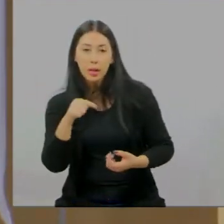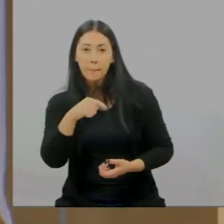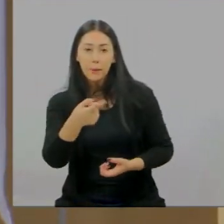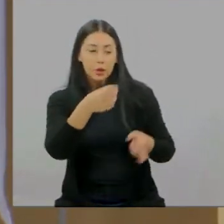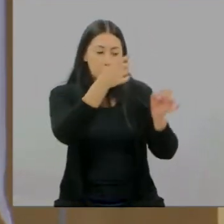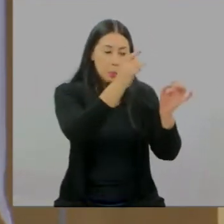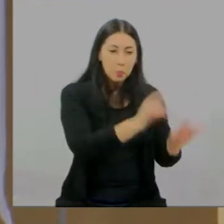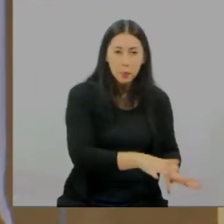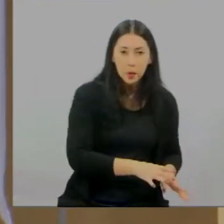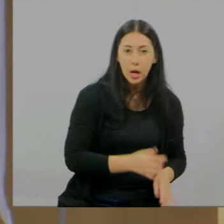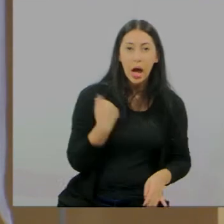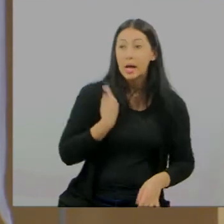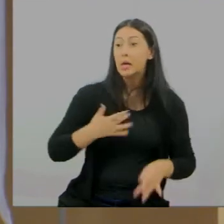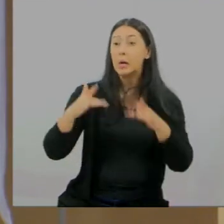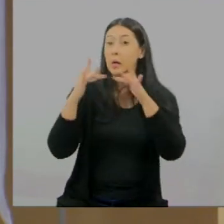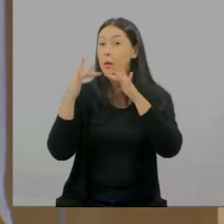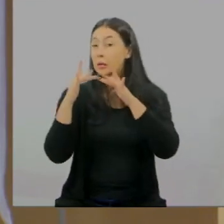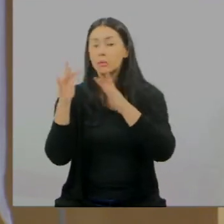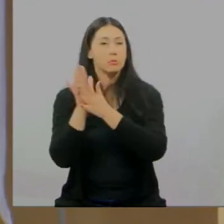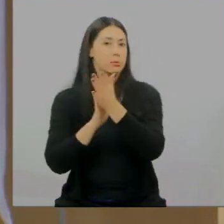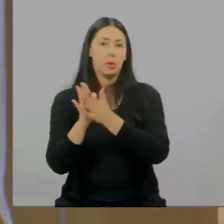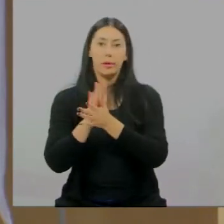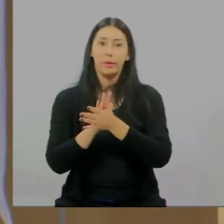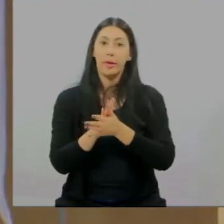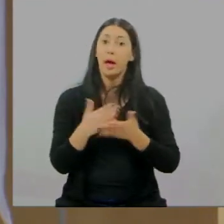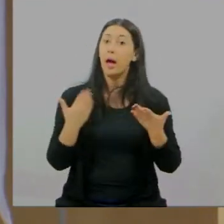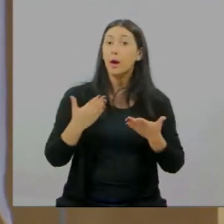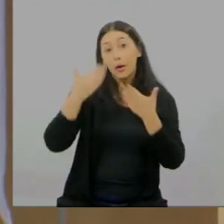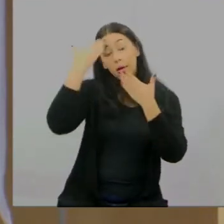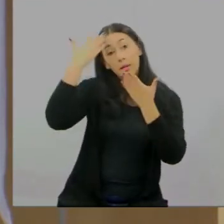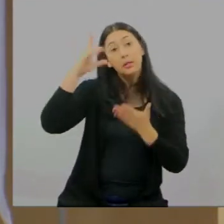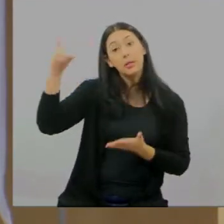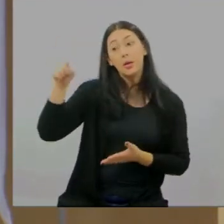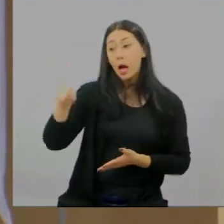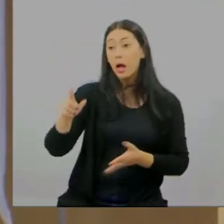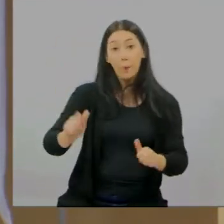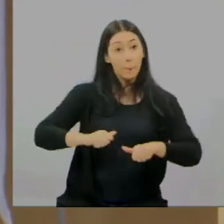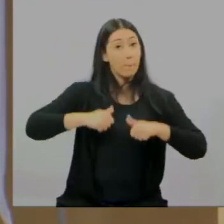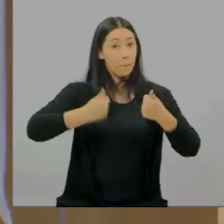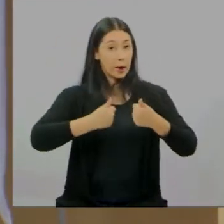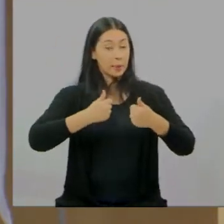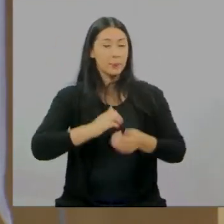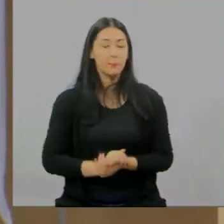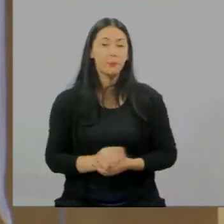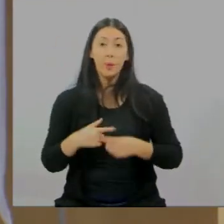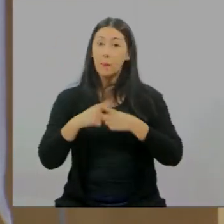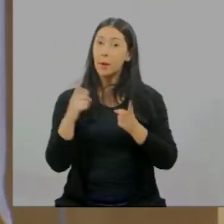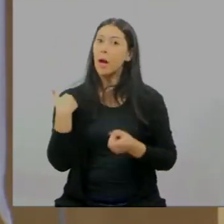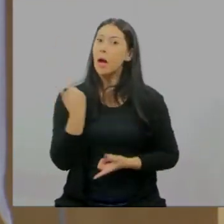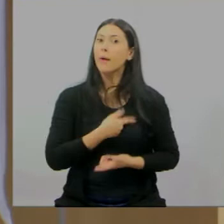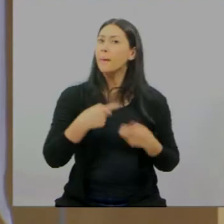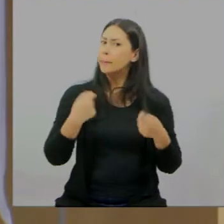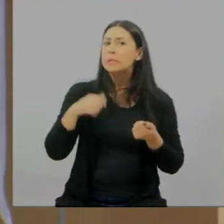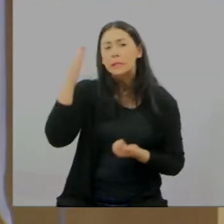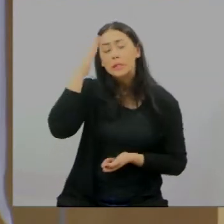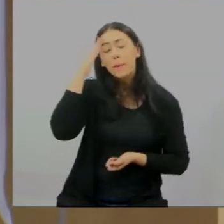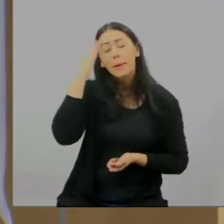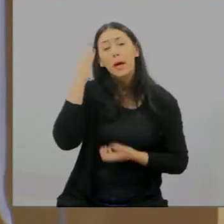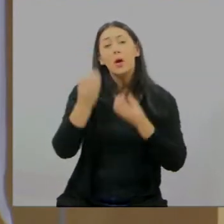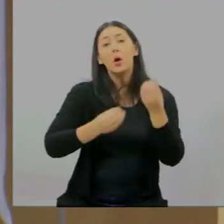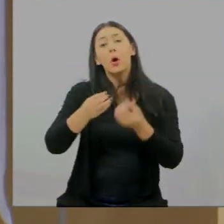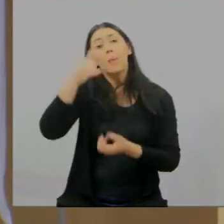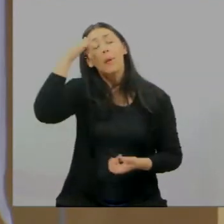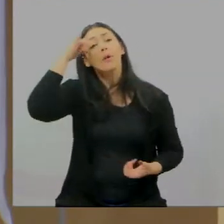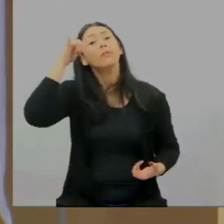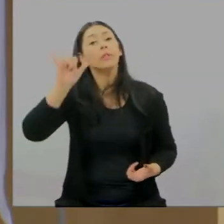Não mantínhamos contato e, graças a Deus, ela recuperou. Mas nós temos que saber evitar ter que ficar